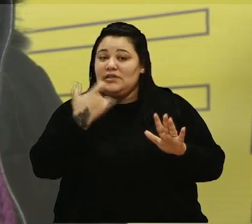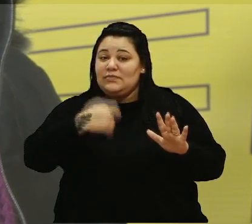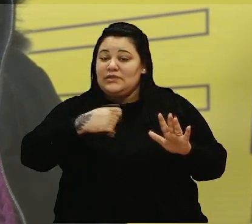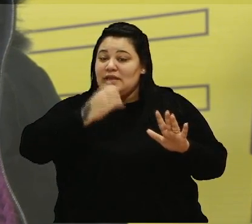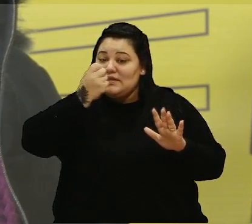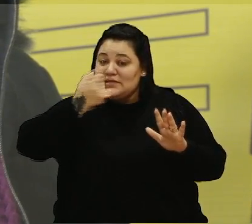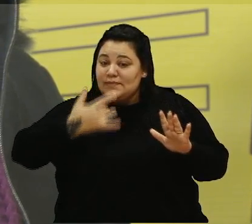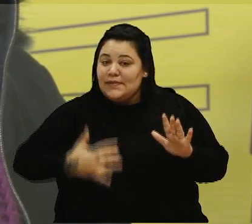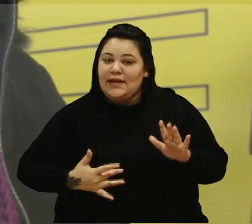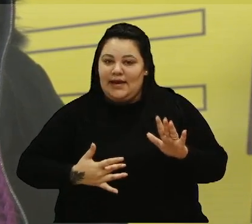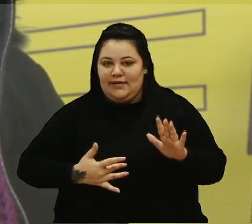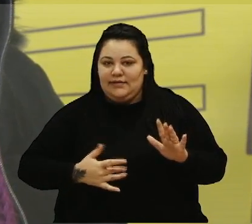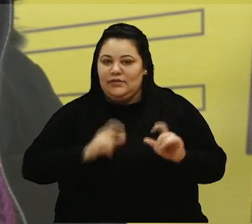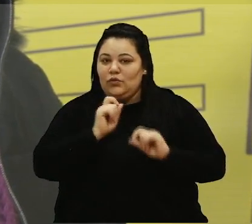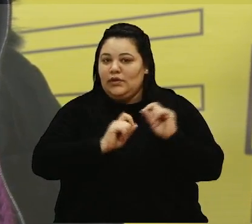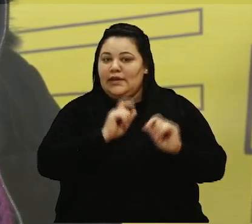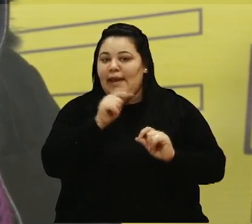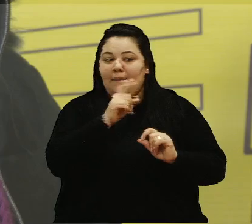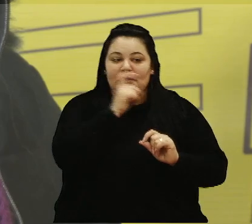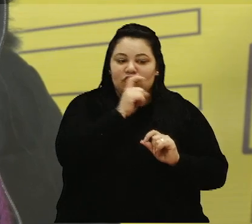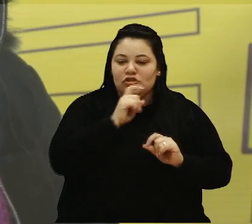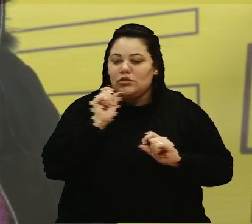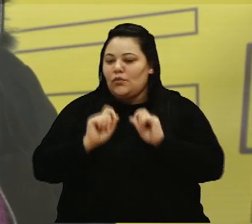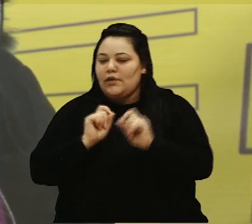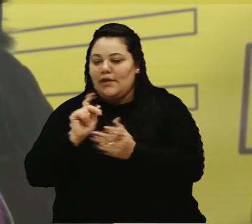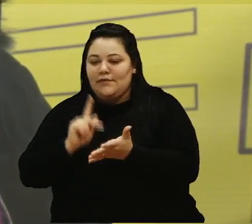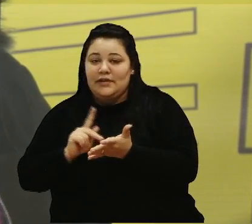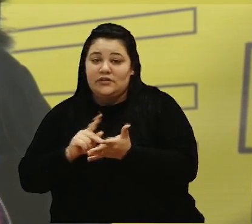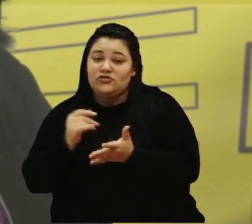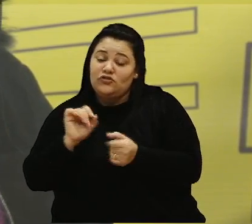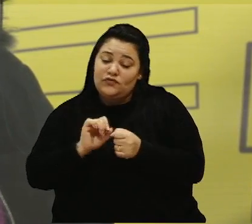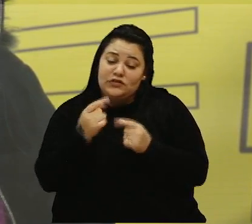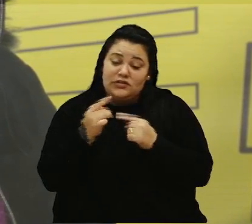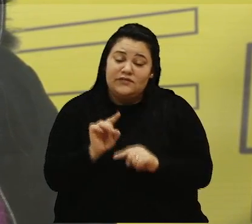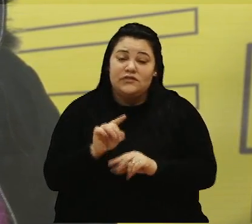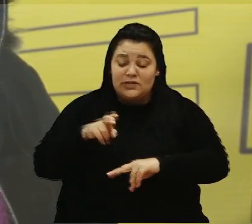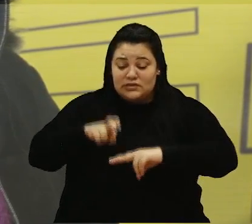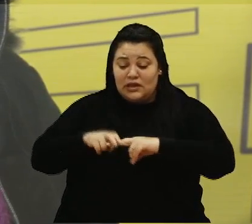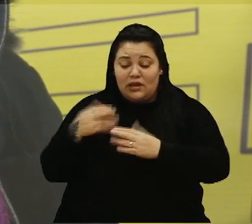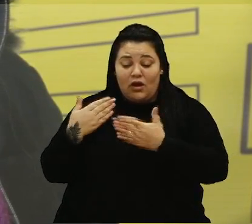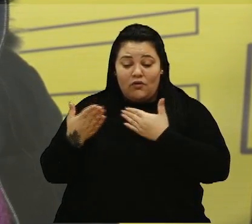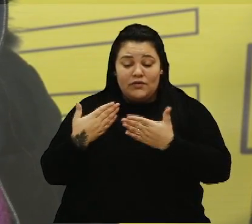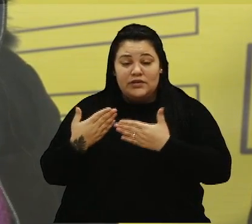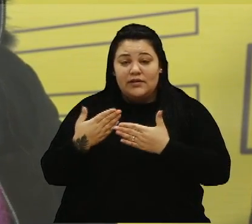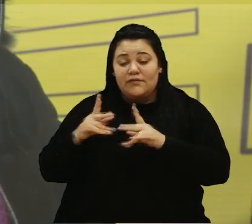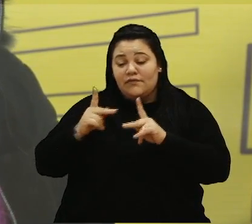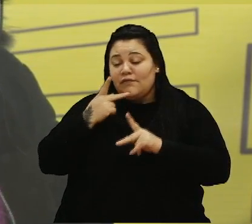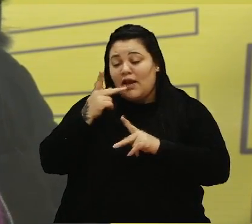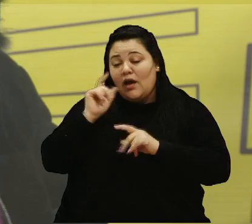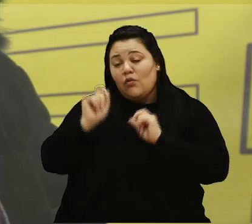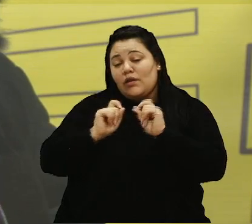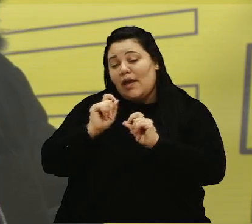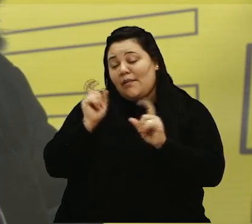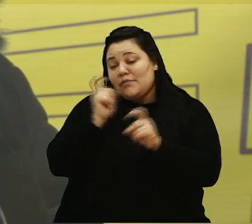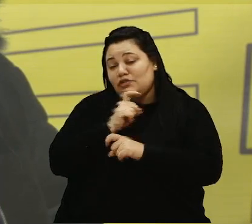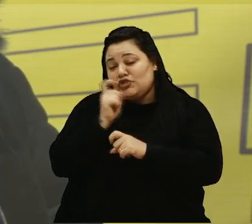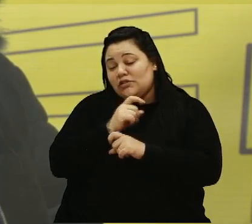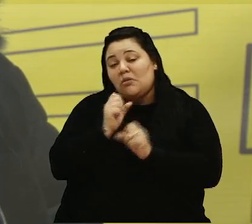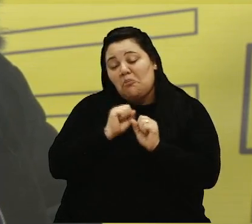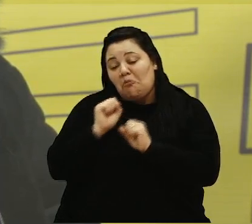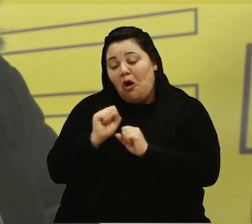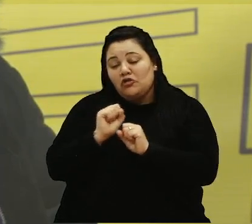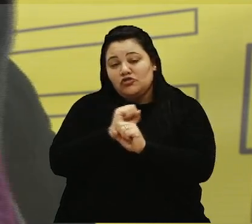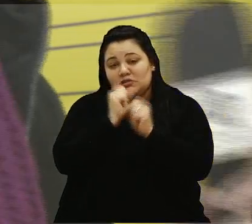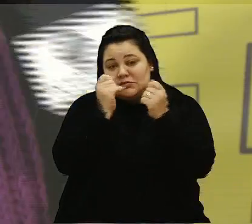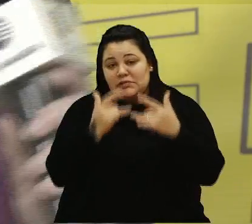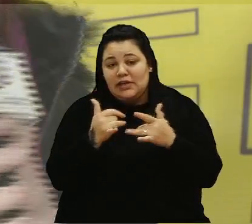pontuar ali onde é a mentira. Então eu fiz esse desafio, se ele quiser sentar com nós para conversar e ele pontuar onde a gente mentiu, a gente vai estar debatendo e levando a verdade para a